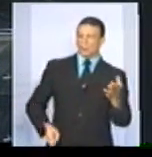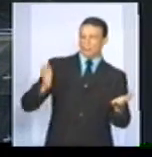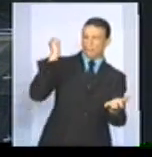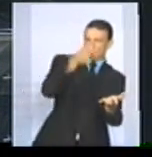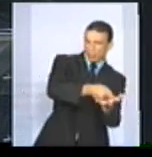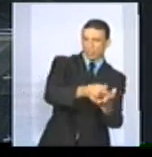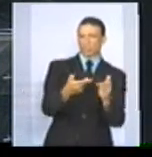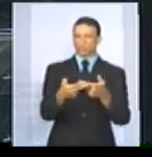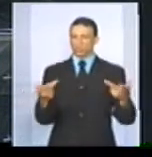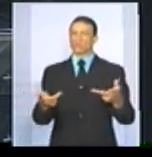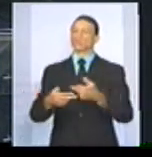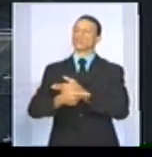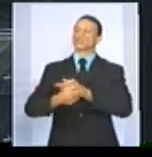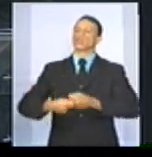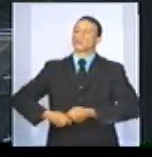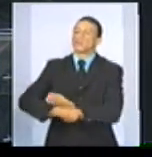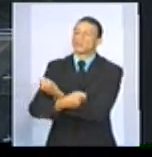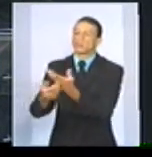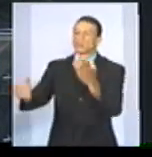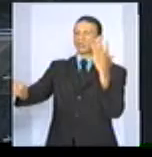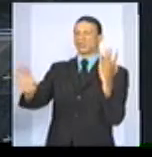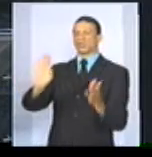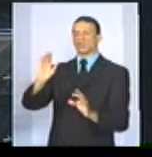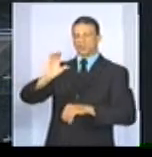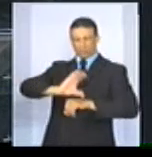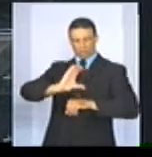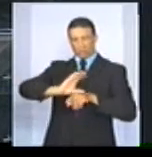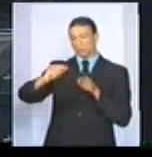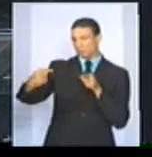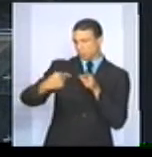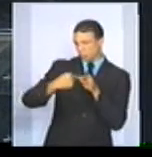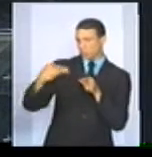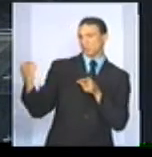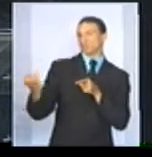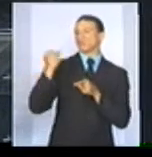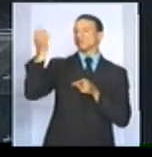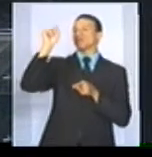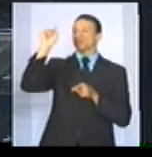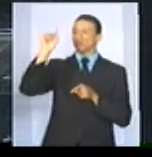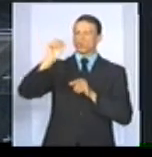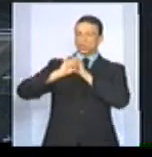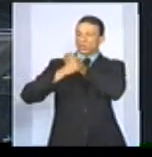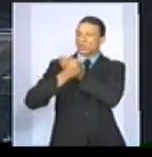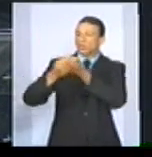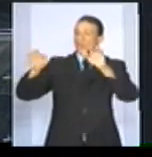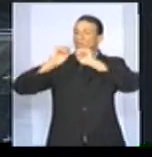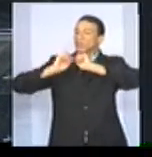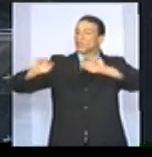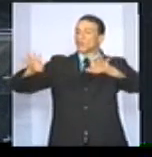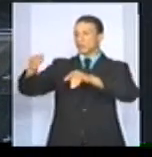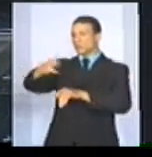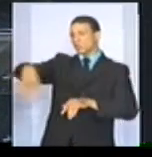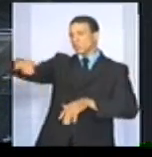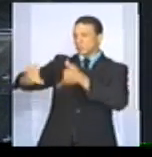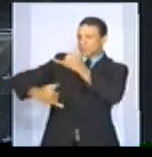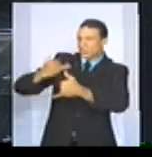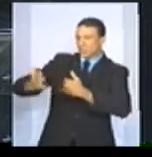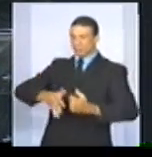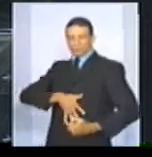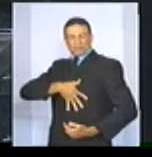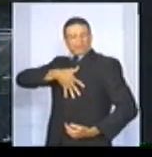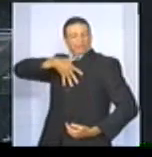a viabilizar a sua missão, que é constitucional e é importante, de levar informação e entretenimento para o brasileiro.